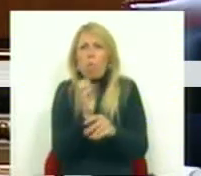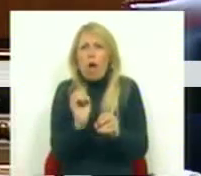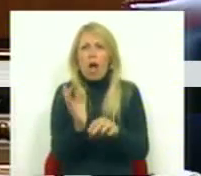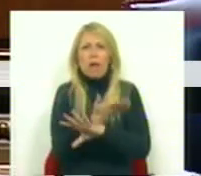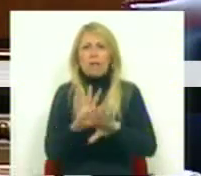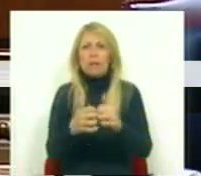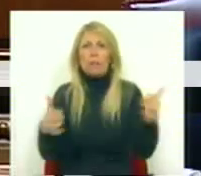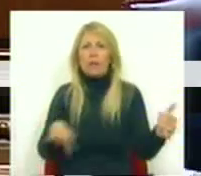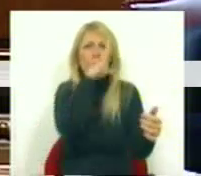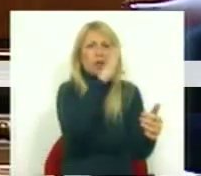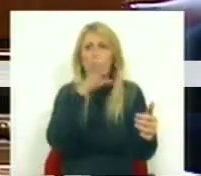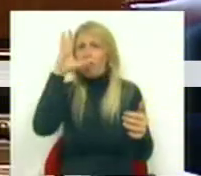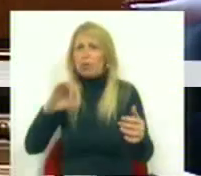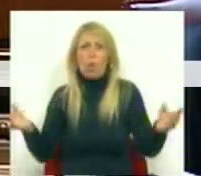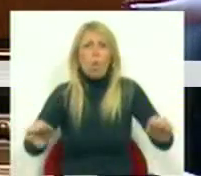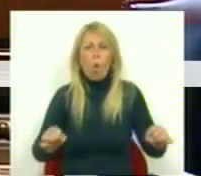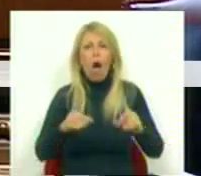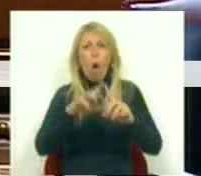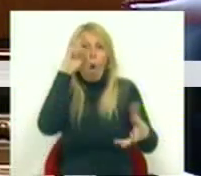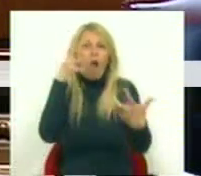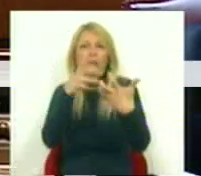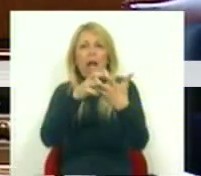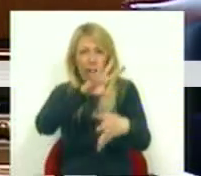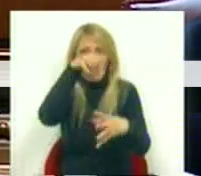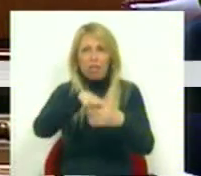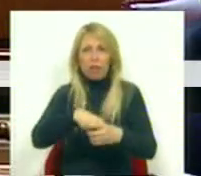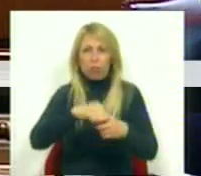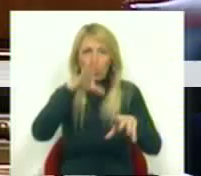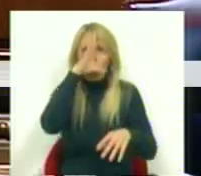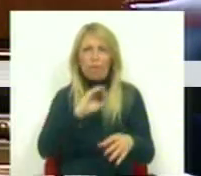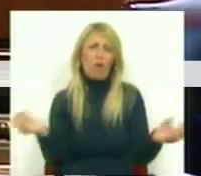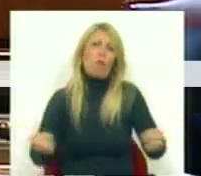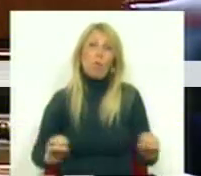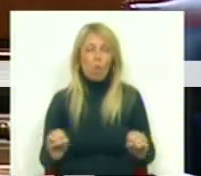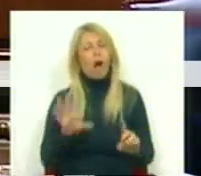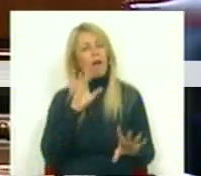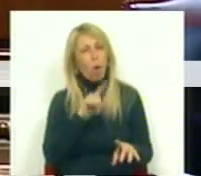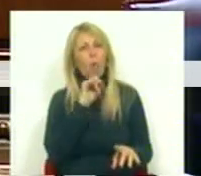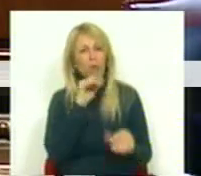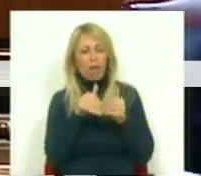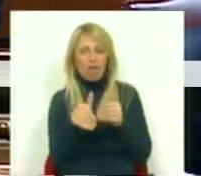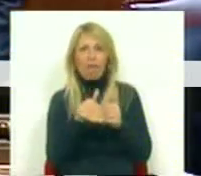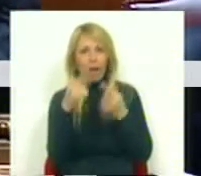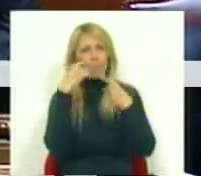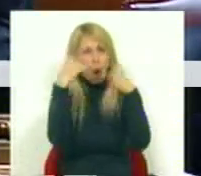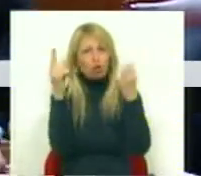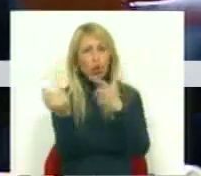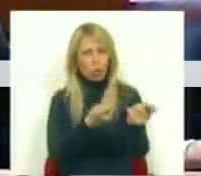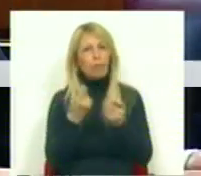ministérios, nem há nenhuma guerra de capelinhas dentro do Governo. E terei a oportunidade de mostrar isso durante este debate. Muito obrigado.